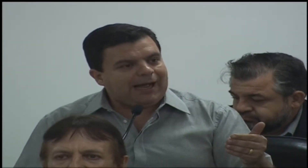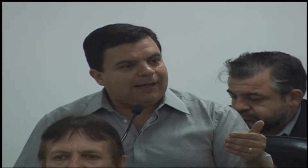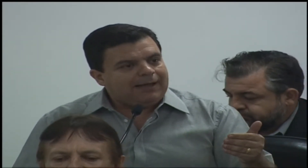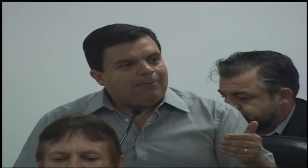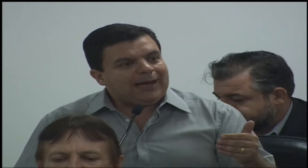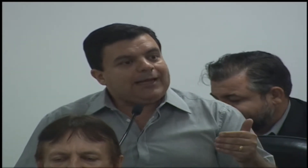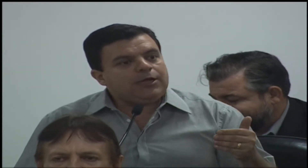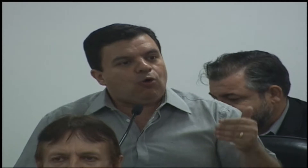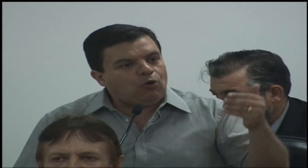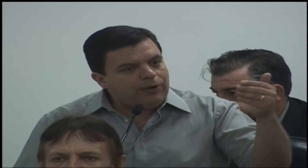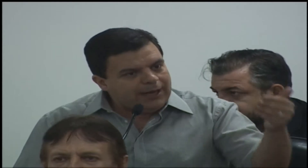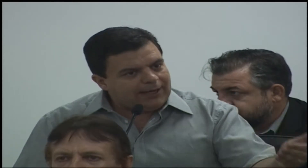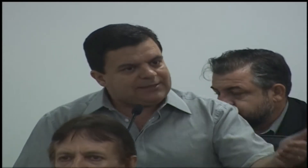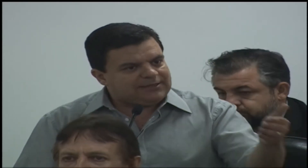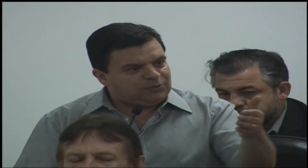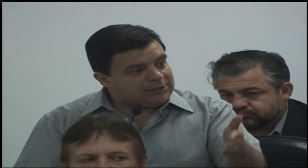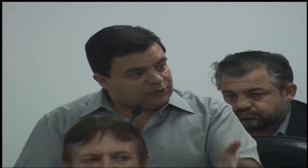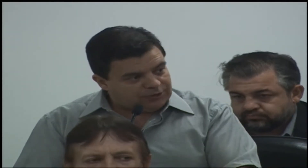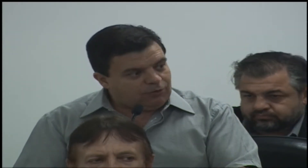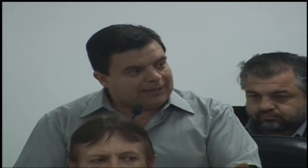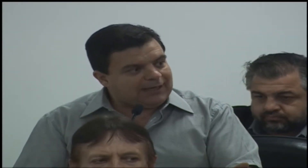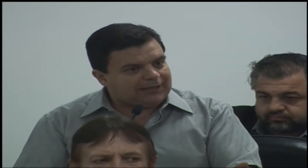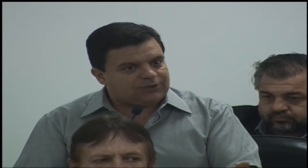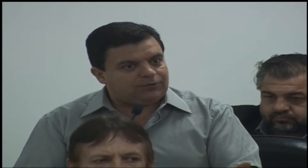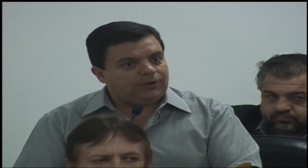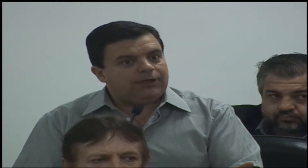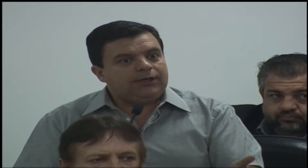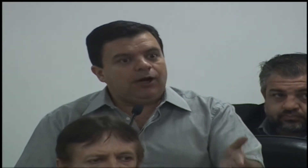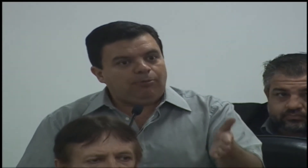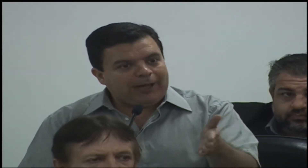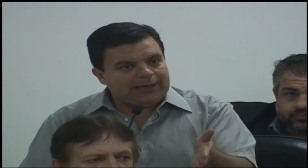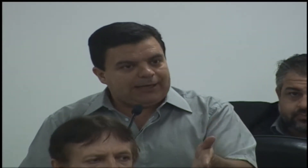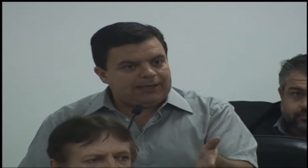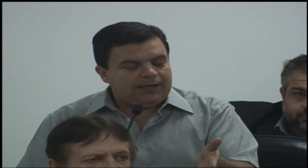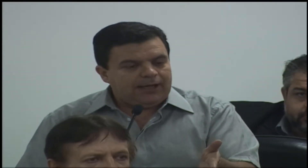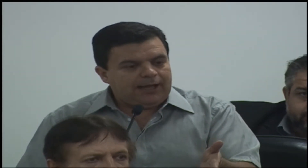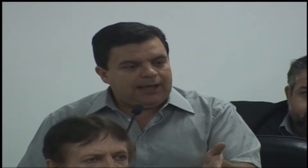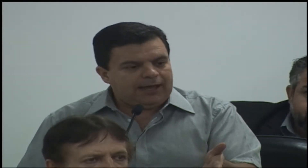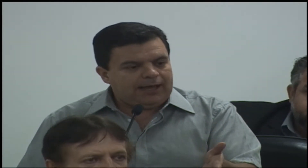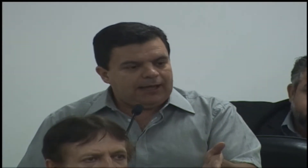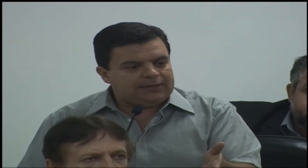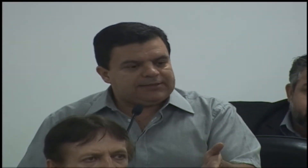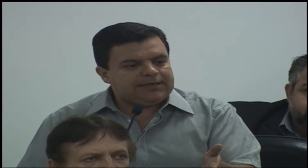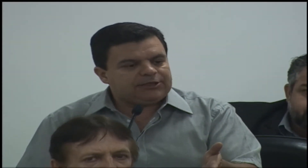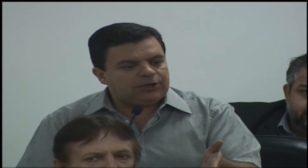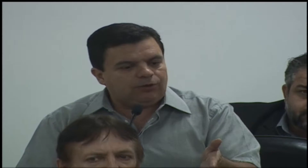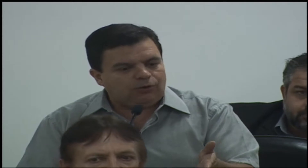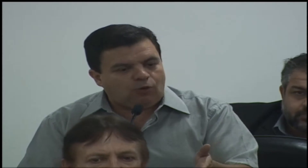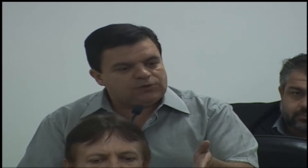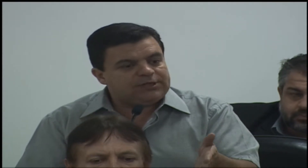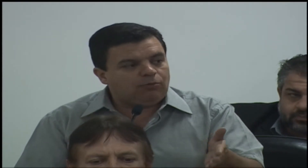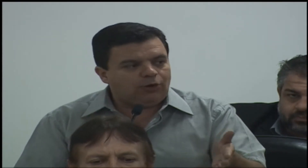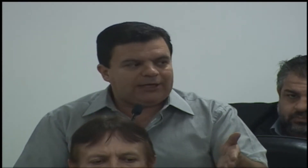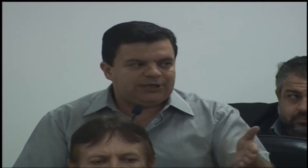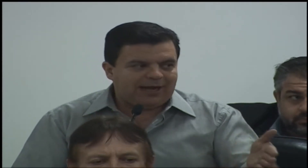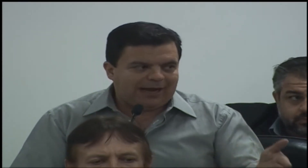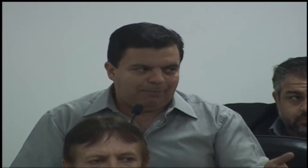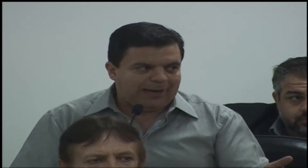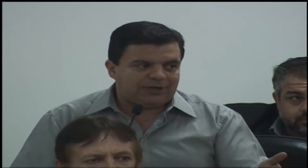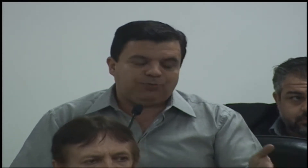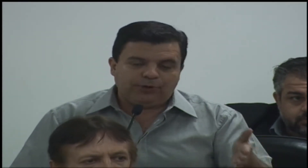formam grupos e ficam prometendo, dizendo que o executivo vai dar isso ou aquilo. Parabéns, muito obrigado.